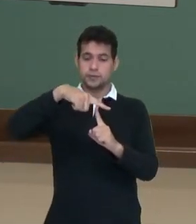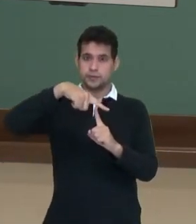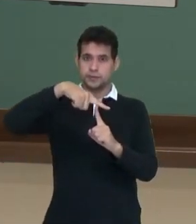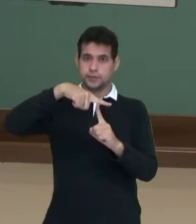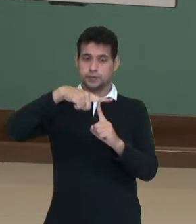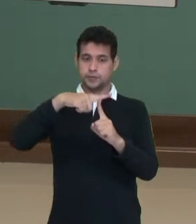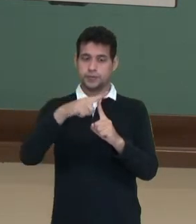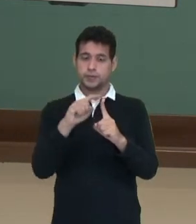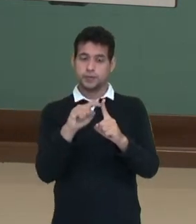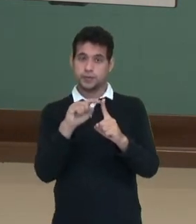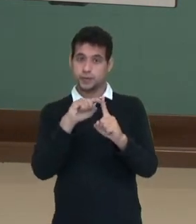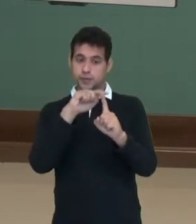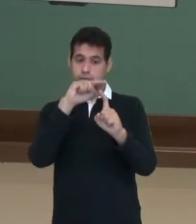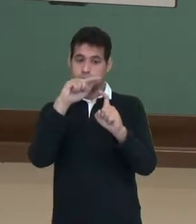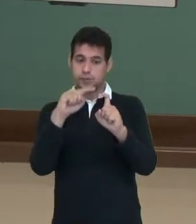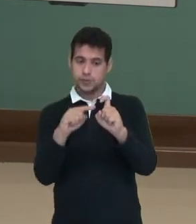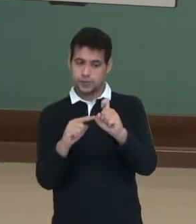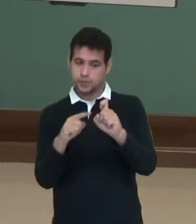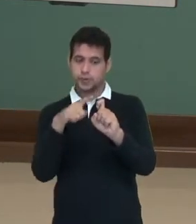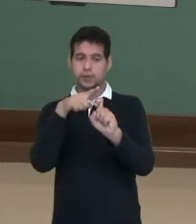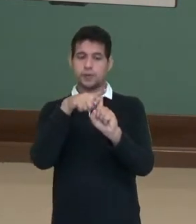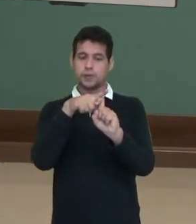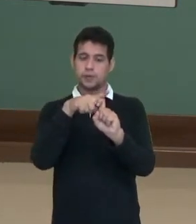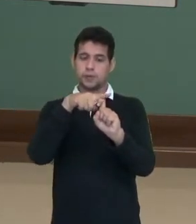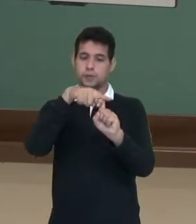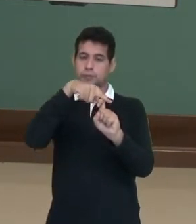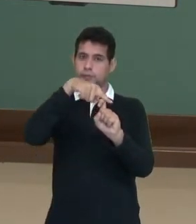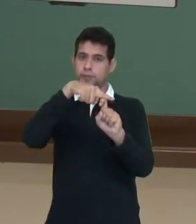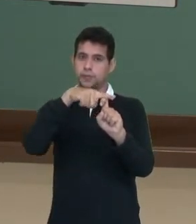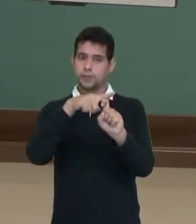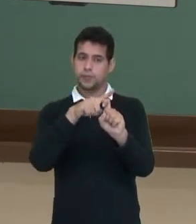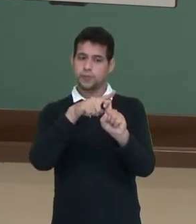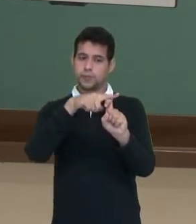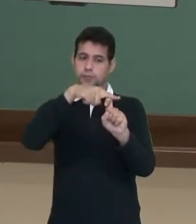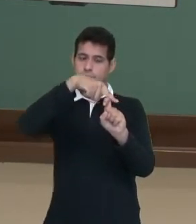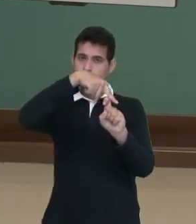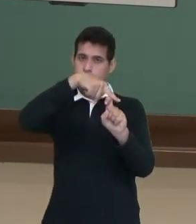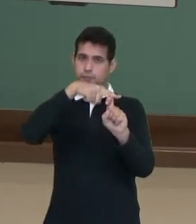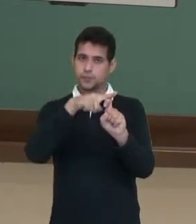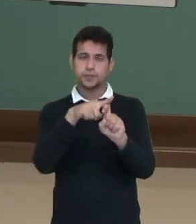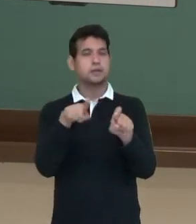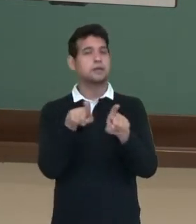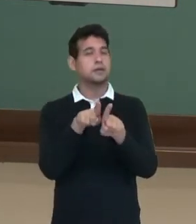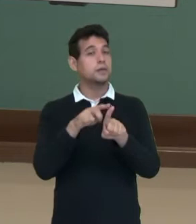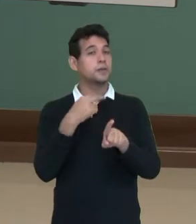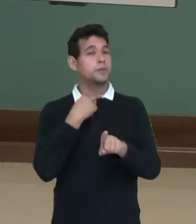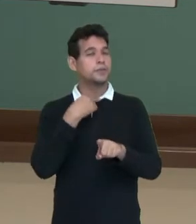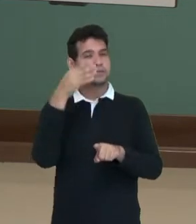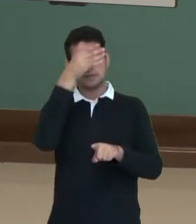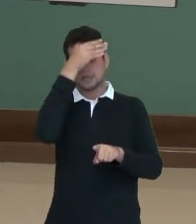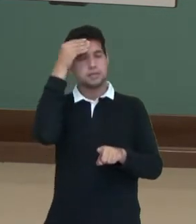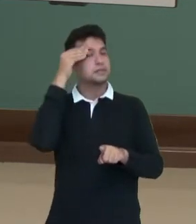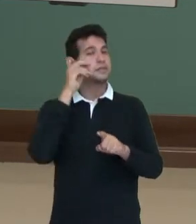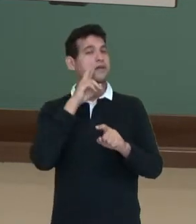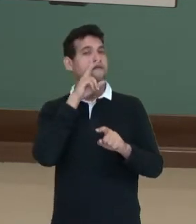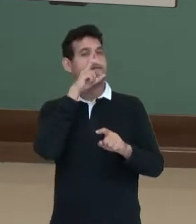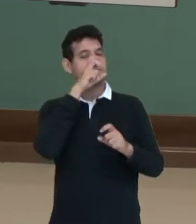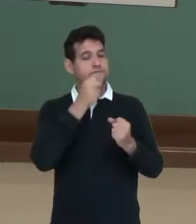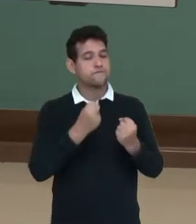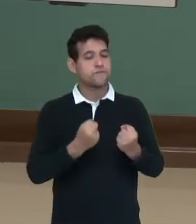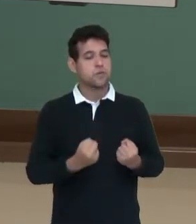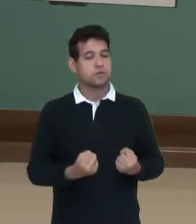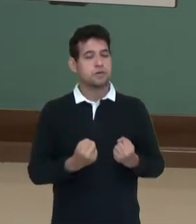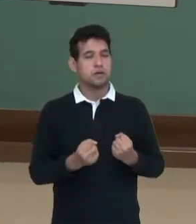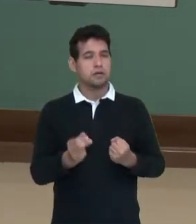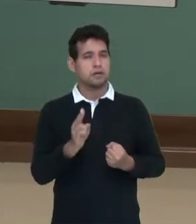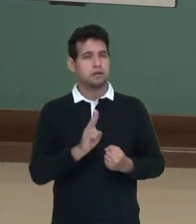ali funcionar de uma forma harmônica. E claro, não esquecendo do que? Da força que é